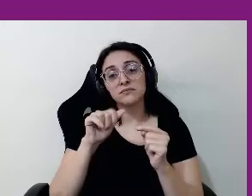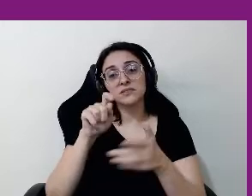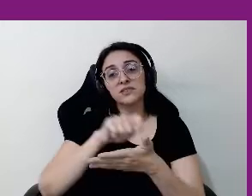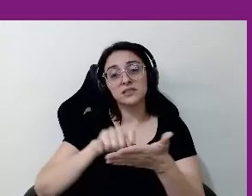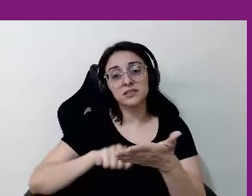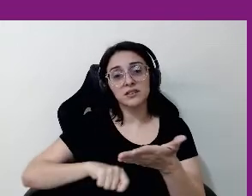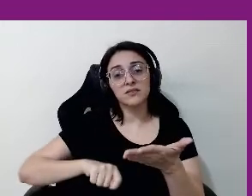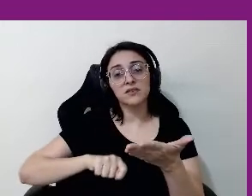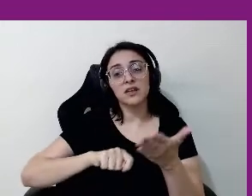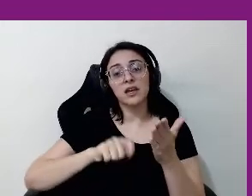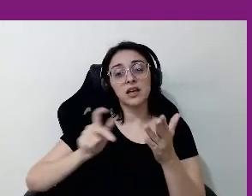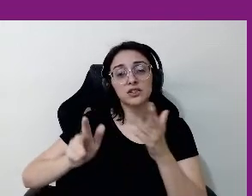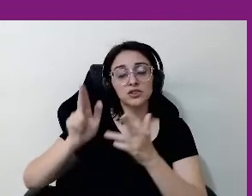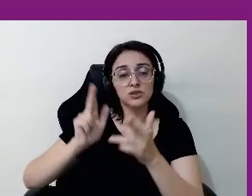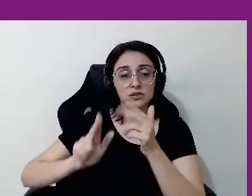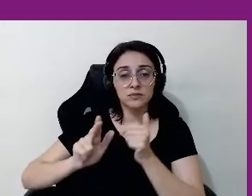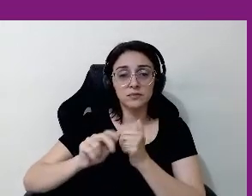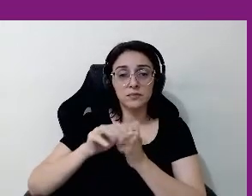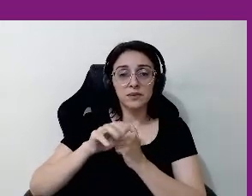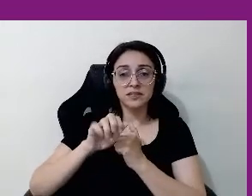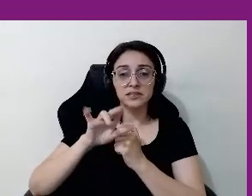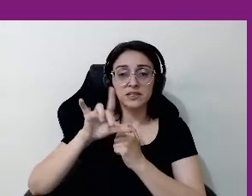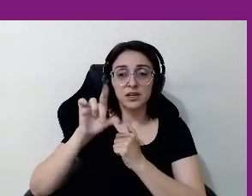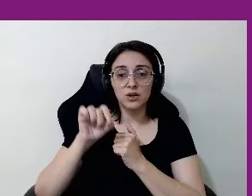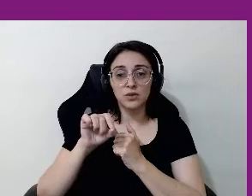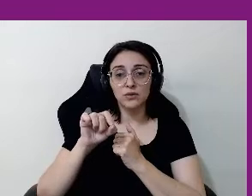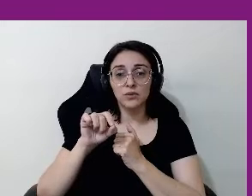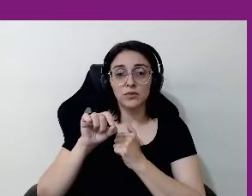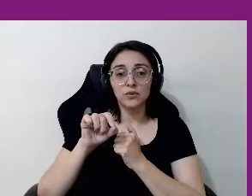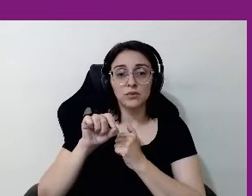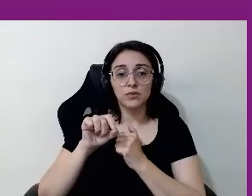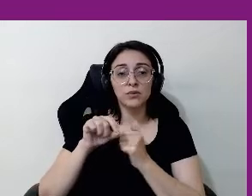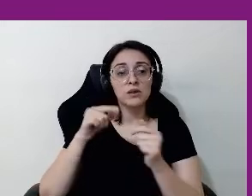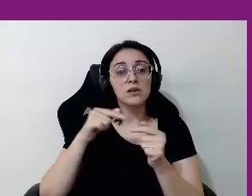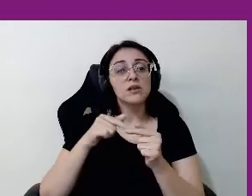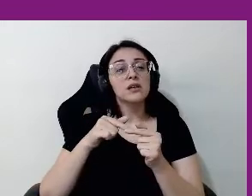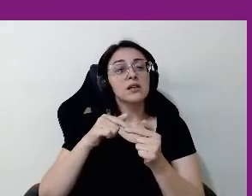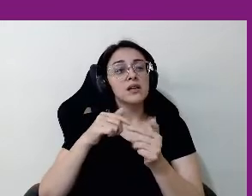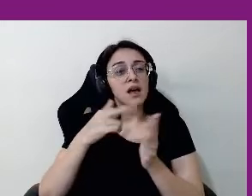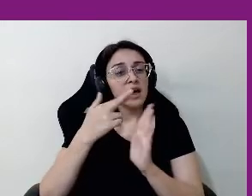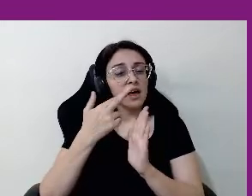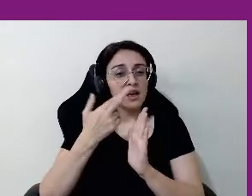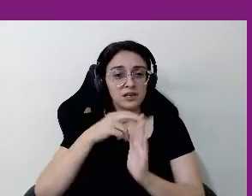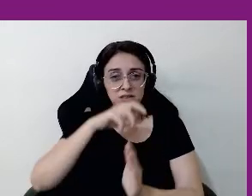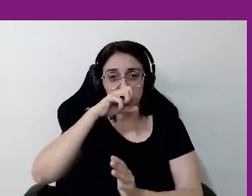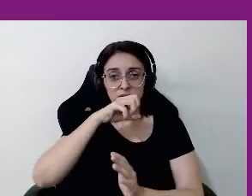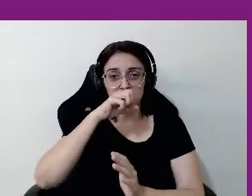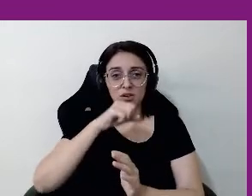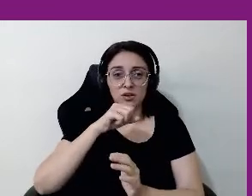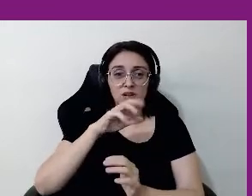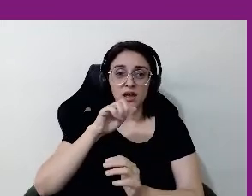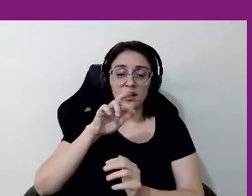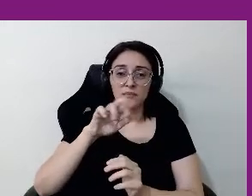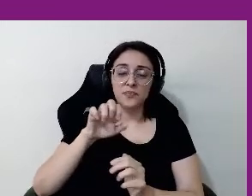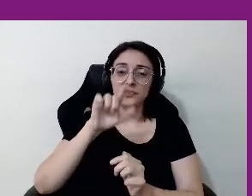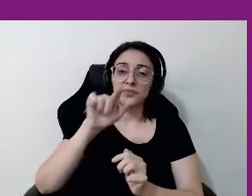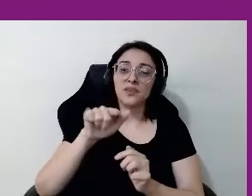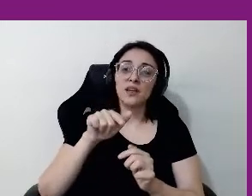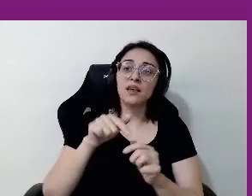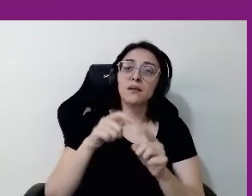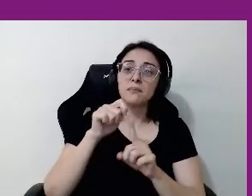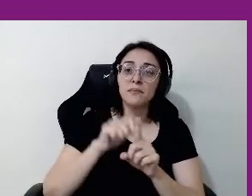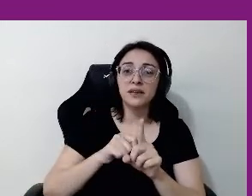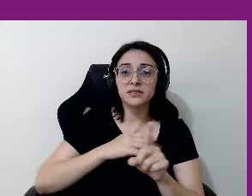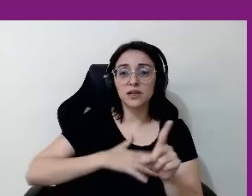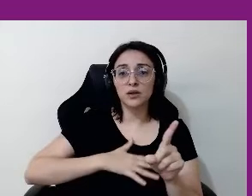um editorial, o Marcelo Amato e eu lá para o Respiratory Care, que vai ser agora em agosto, a gente